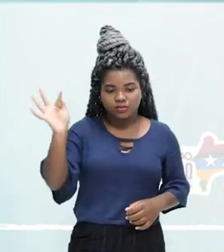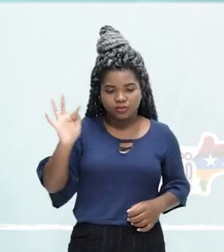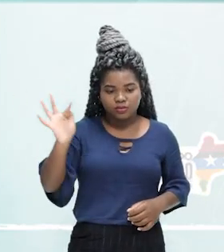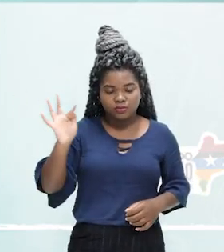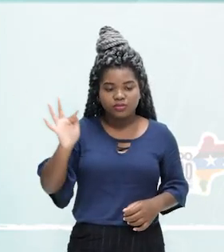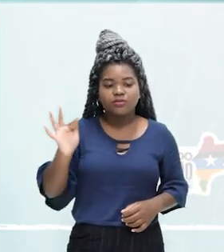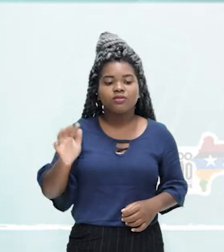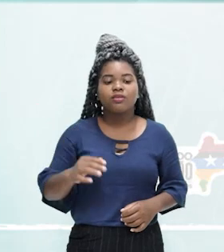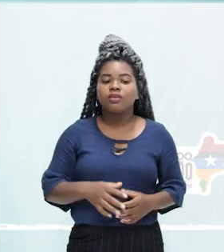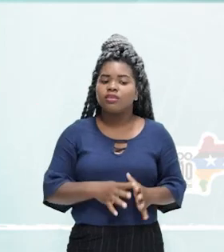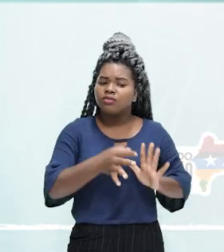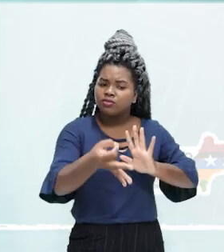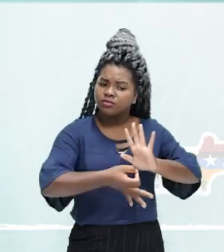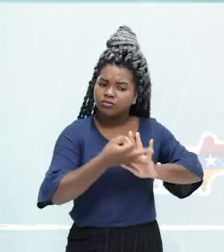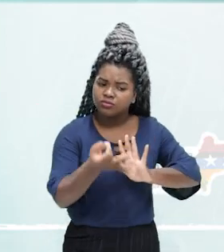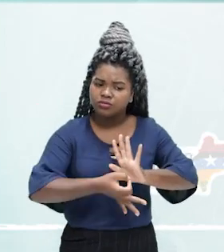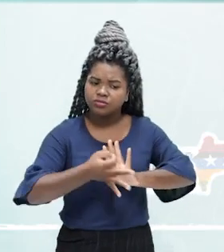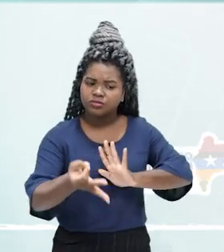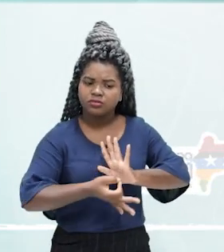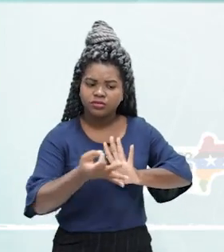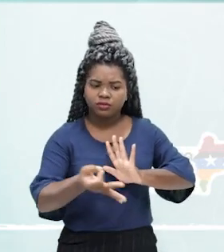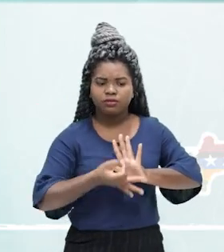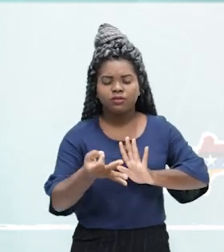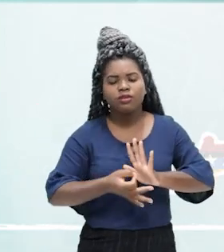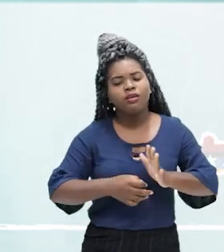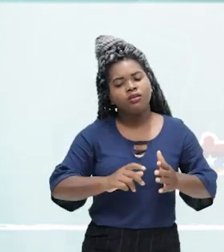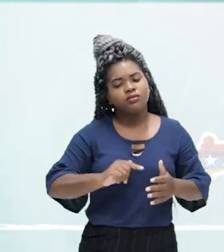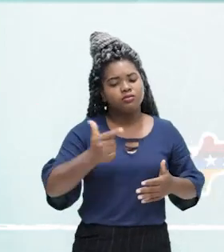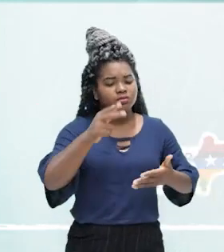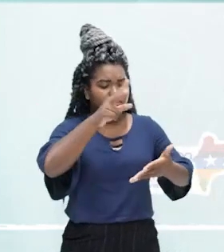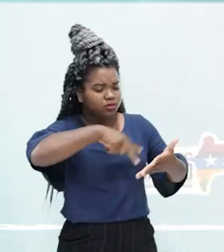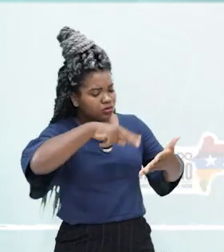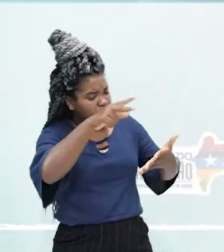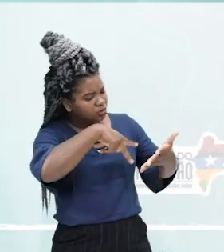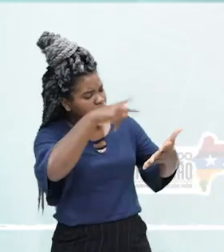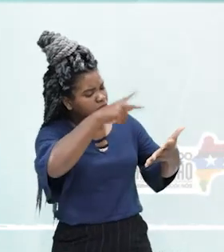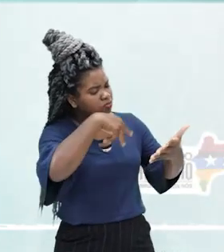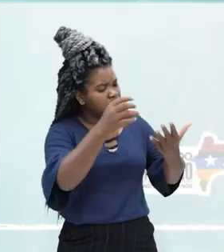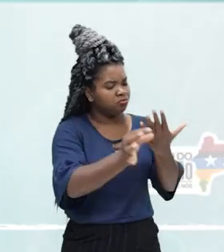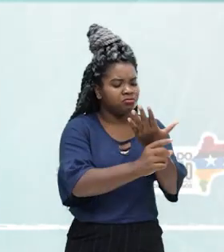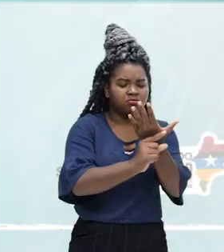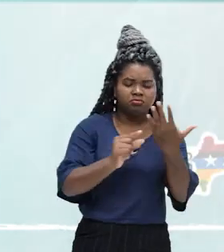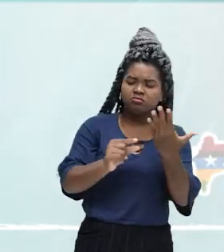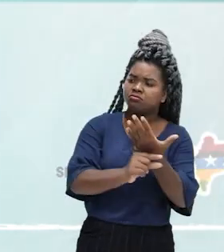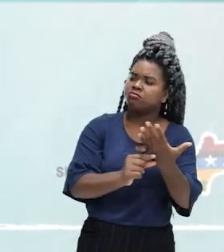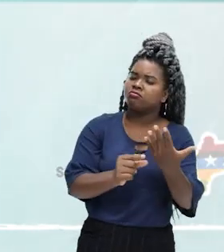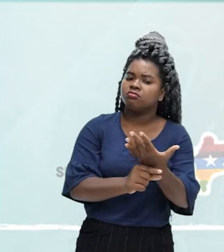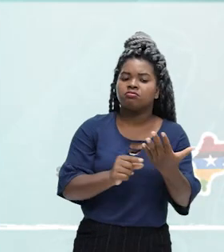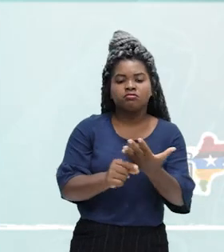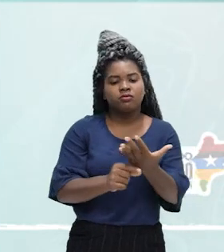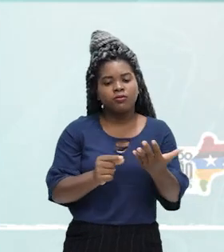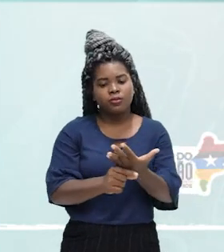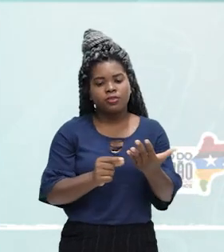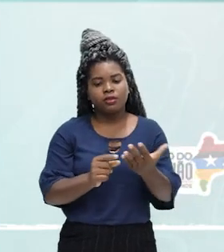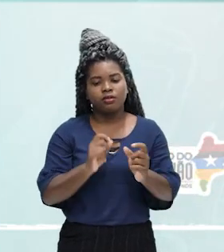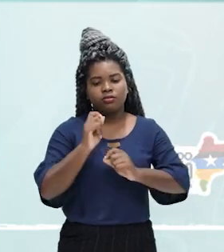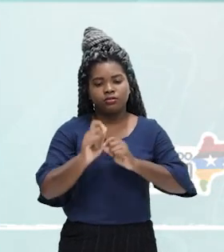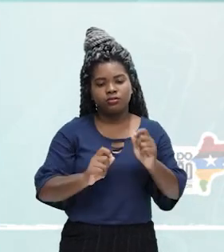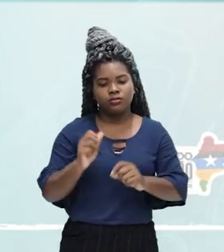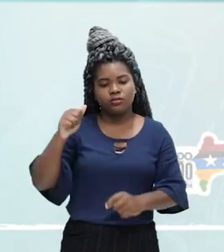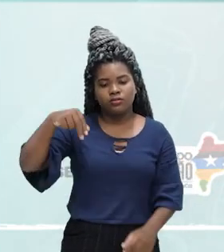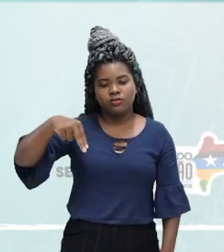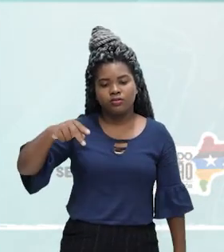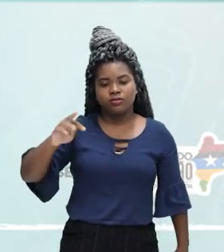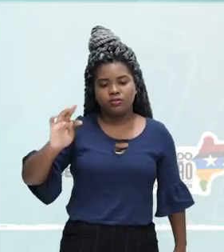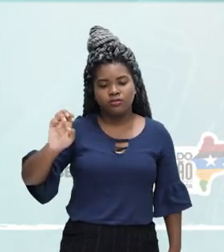fez comentários, né, após ler obras de... no caso, Antero de